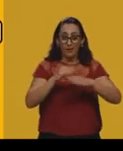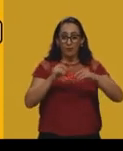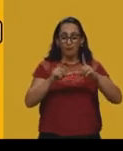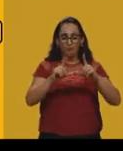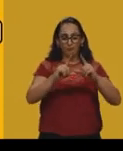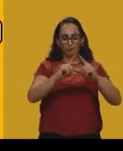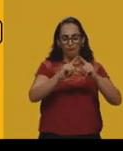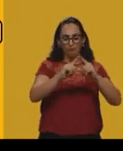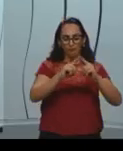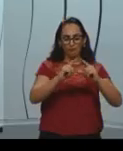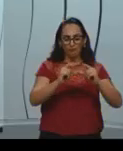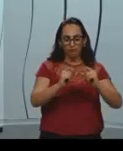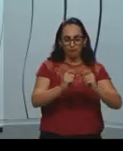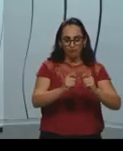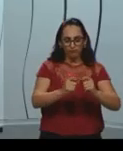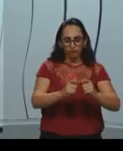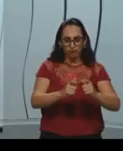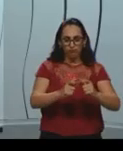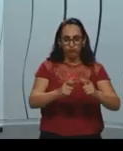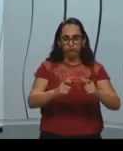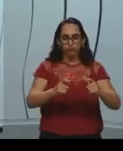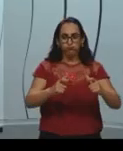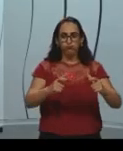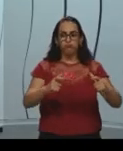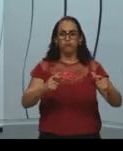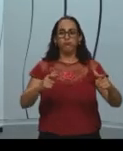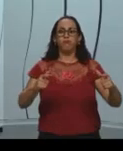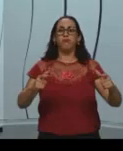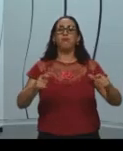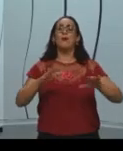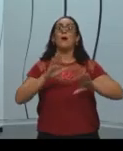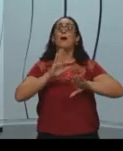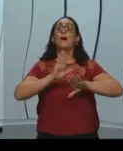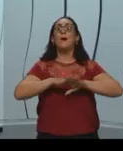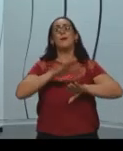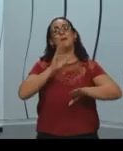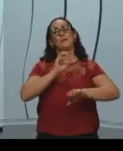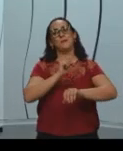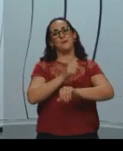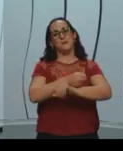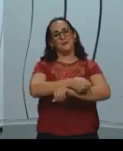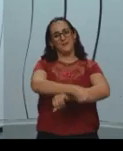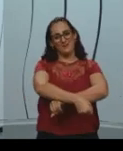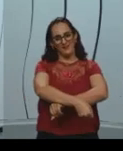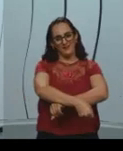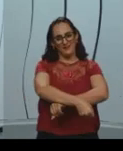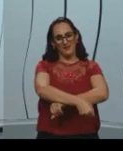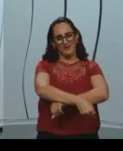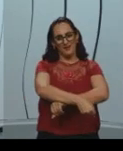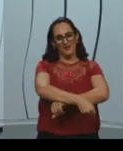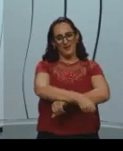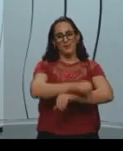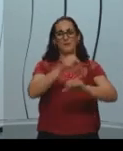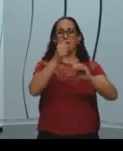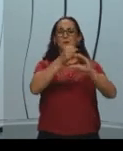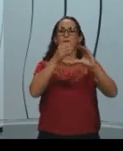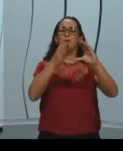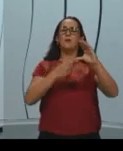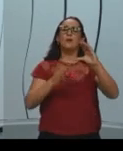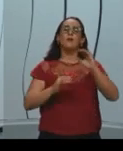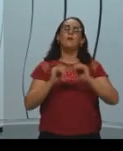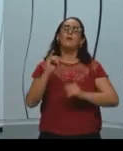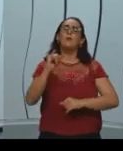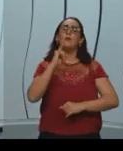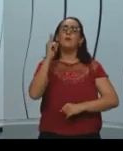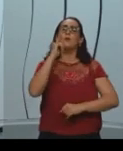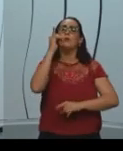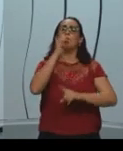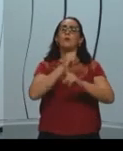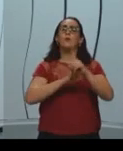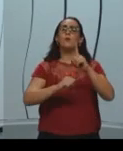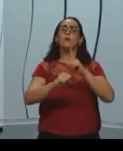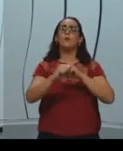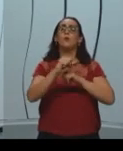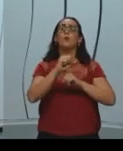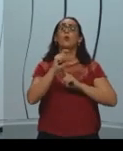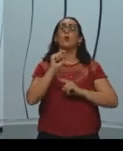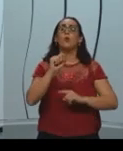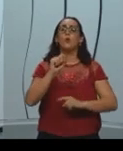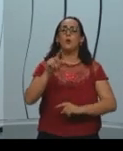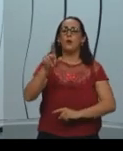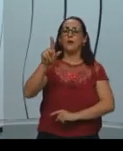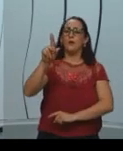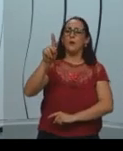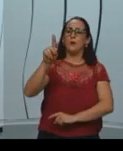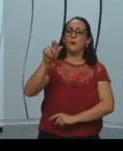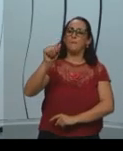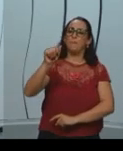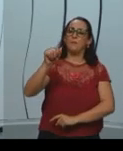população, né, que compunha a mão de obra. Uma característica muito importante dessa sociedade é o chamado